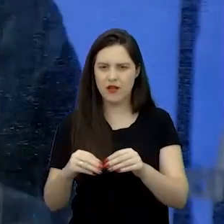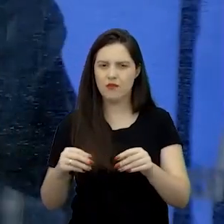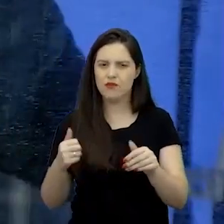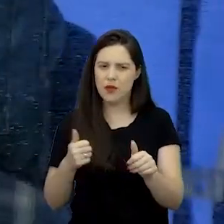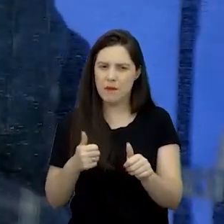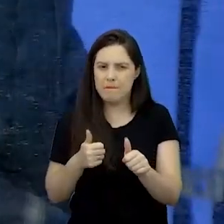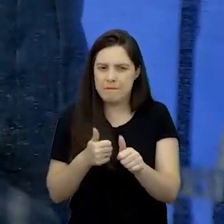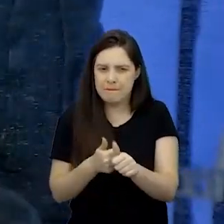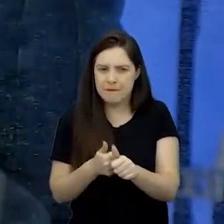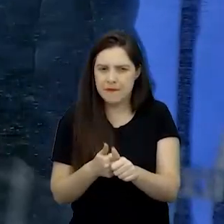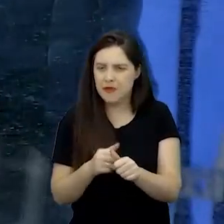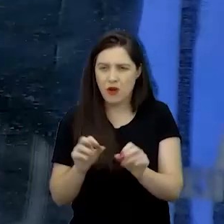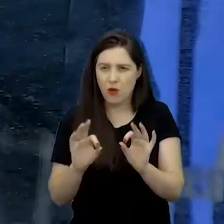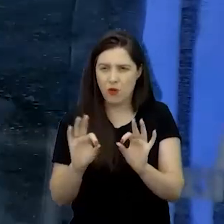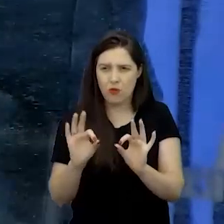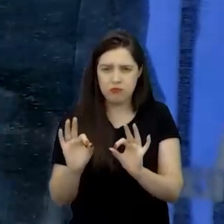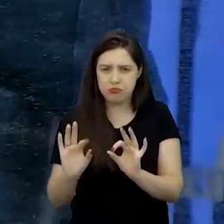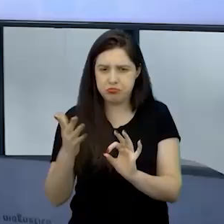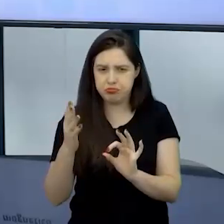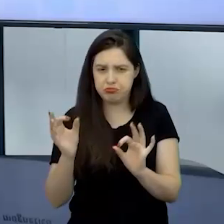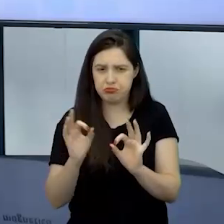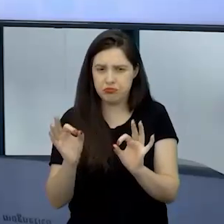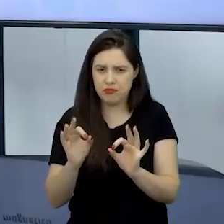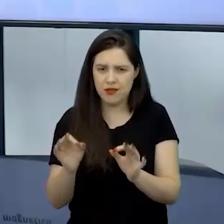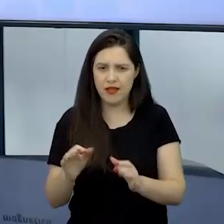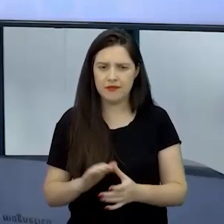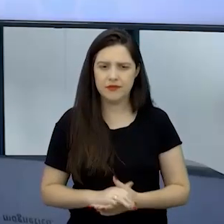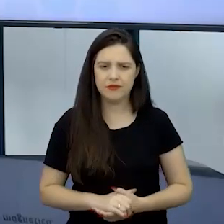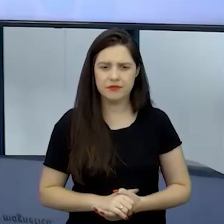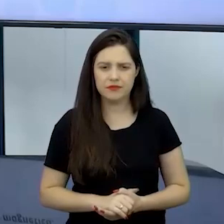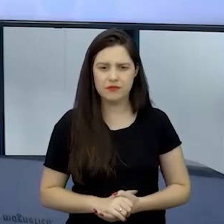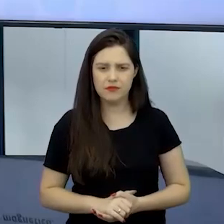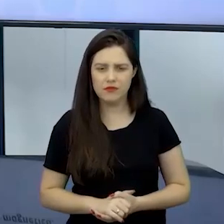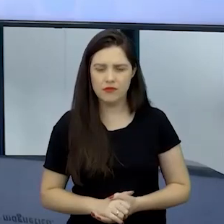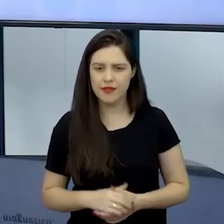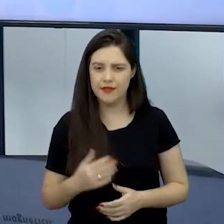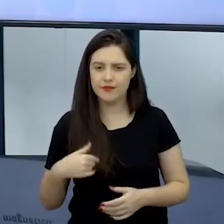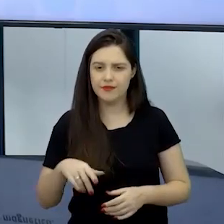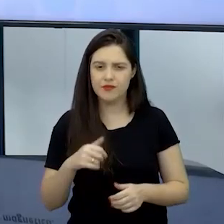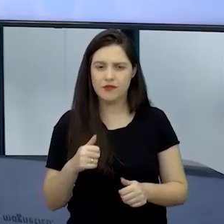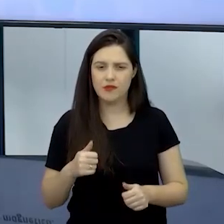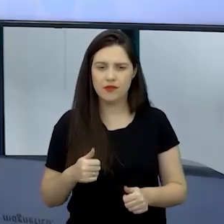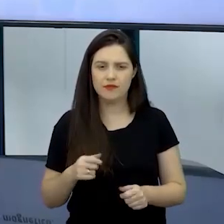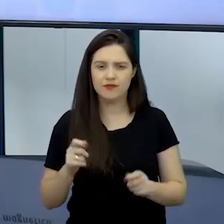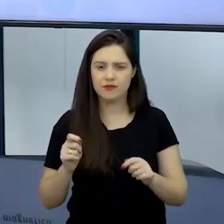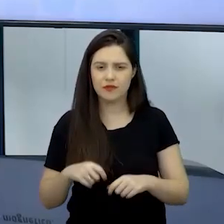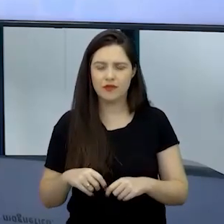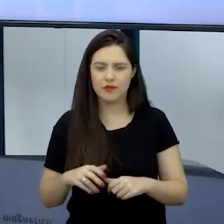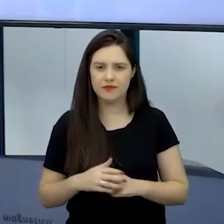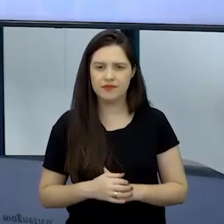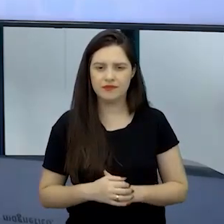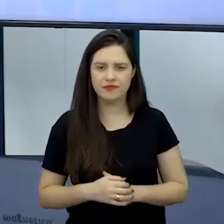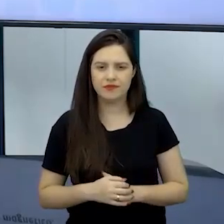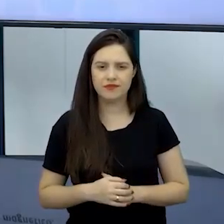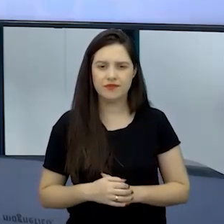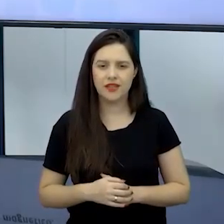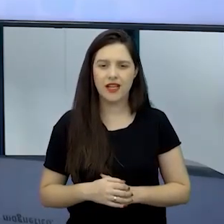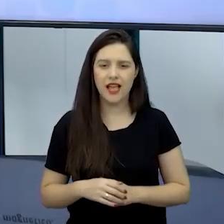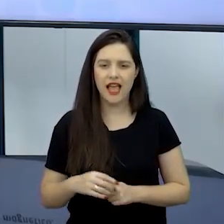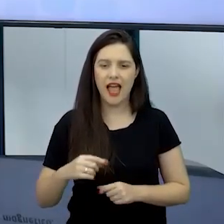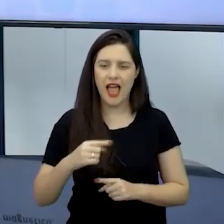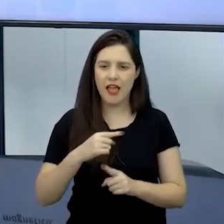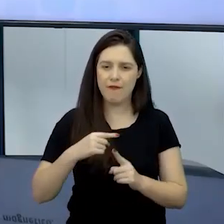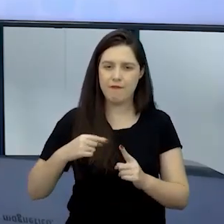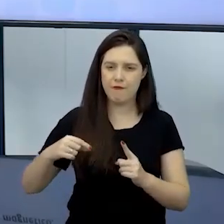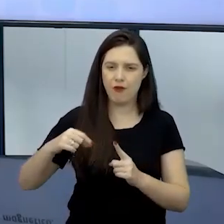dele, ó, não acontece nada. É diferente daqui, se eu deixar muito perto, acontece a atração. E aqui no copo, né, ainda bem